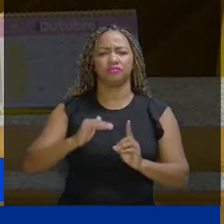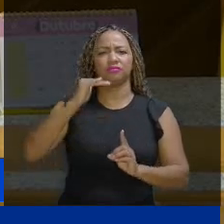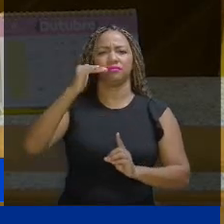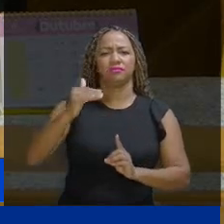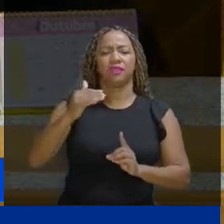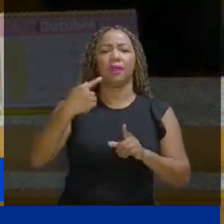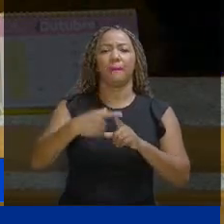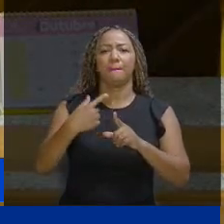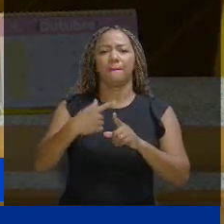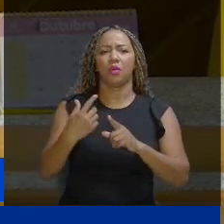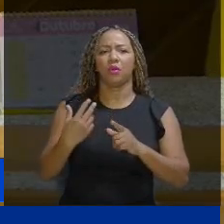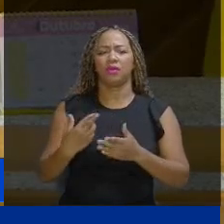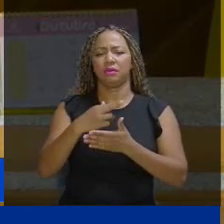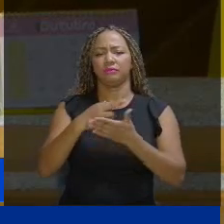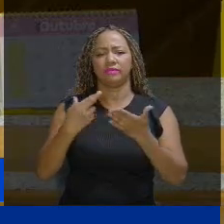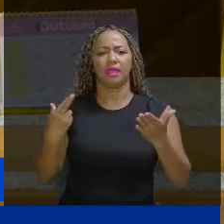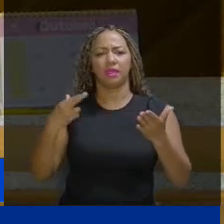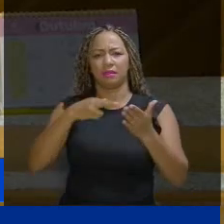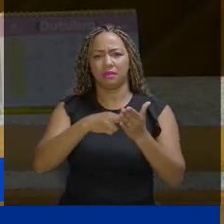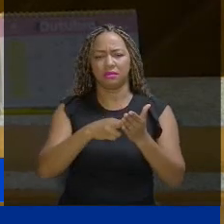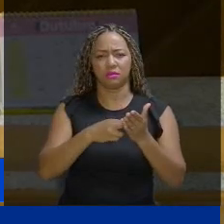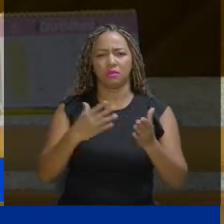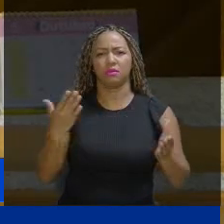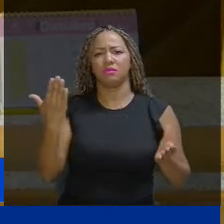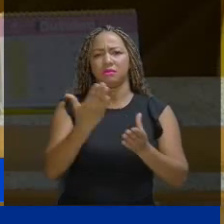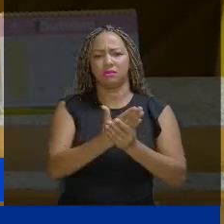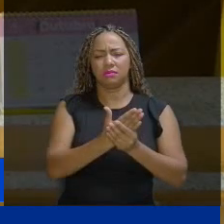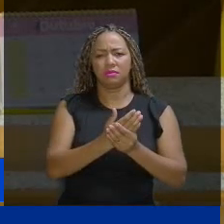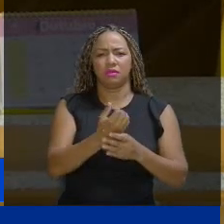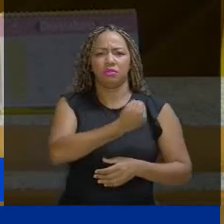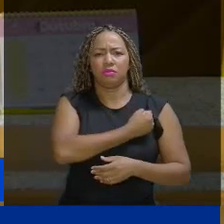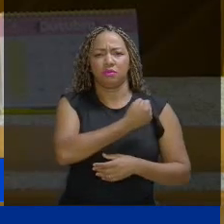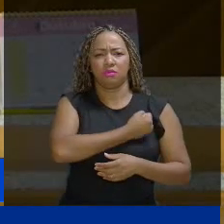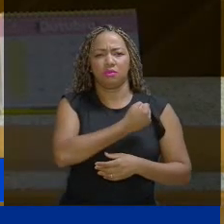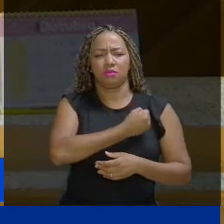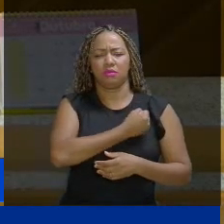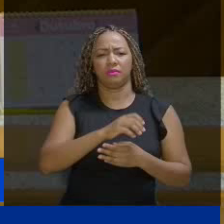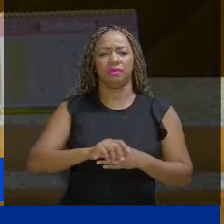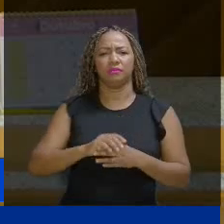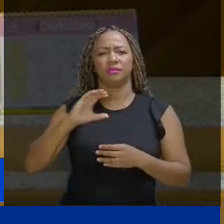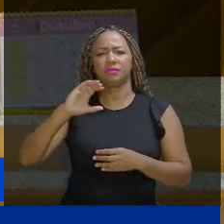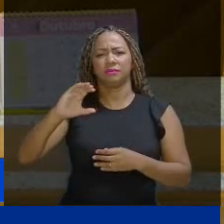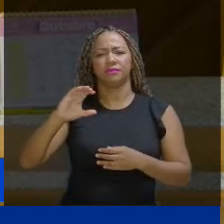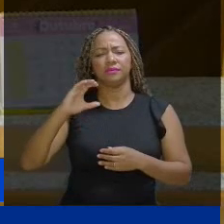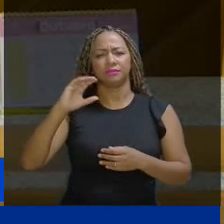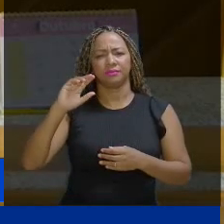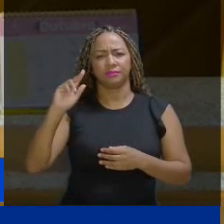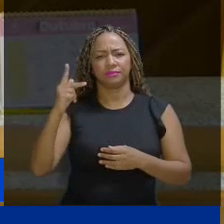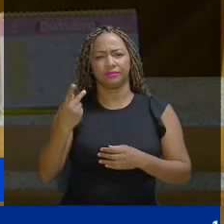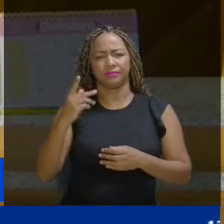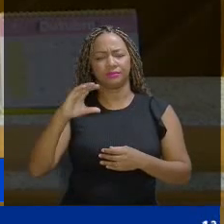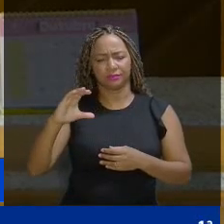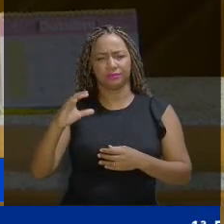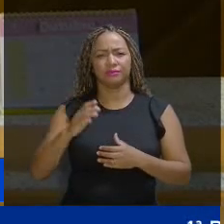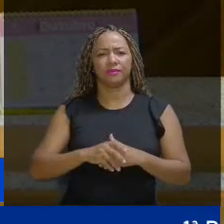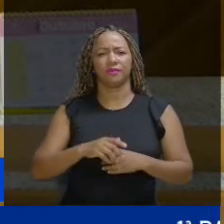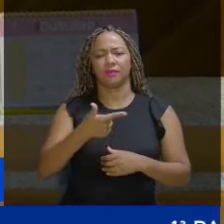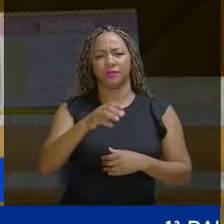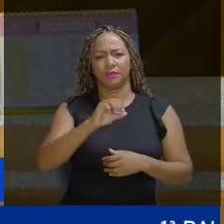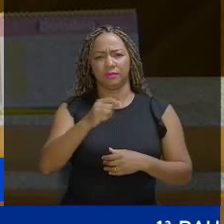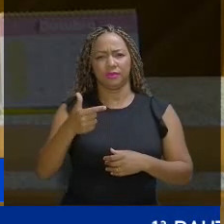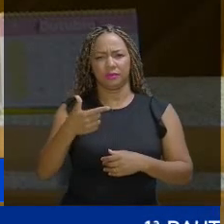porque sou o relator do processo. É o número 1 da pauta, é o habeas corpus número 0600-225 de